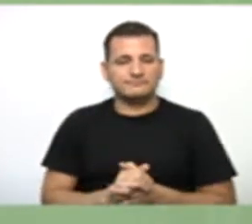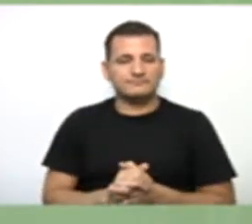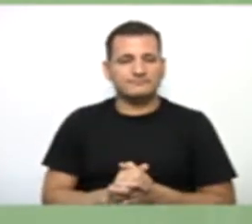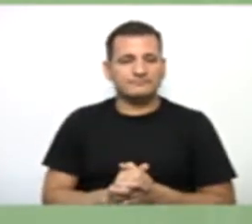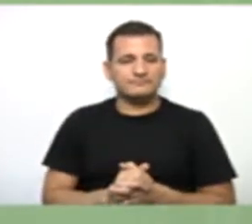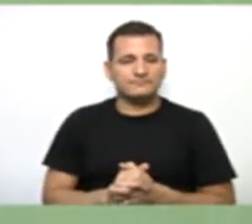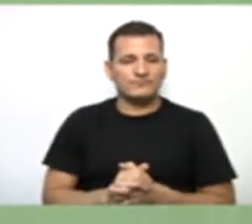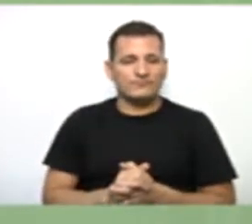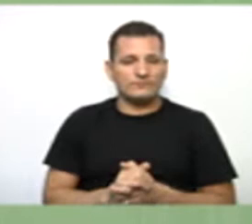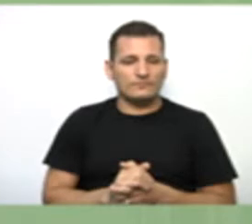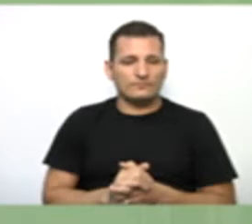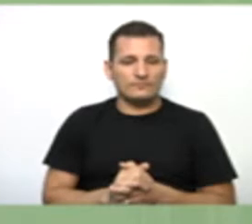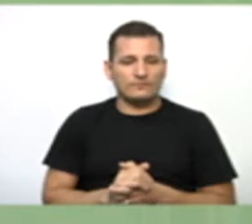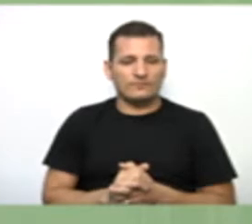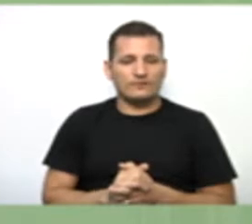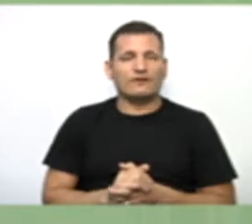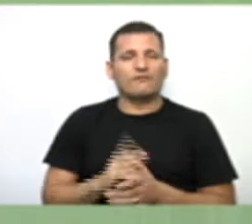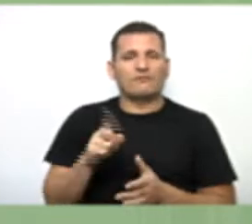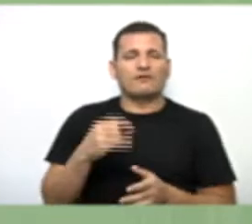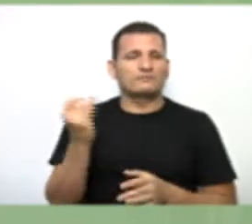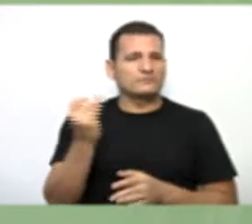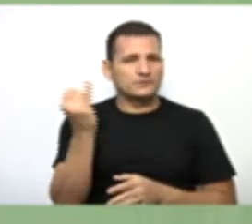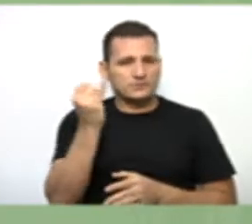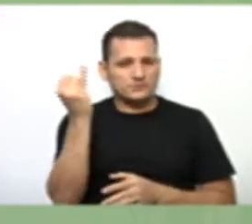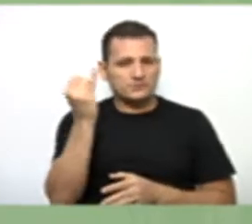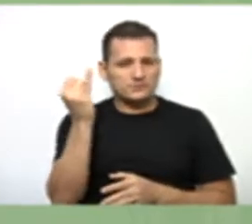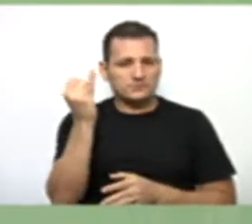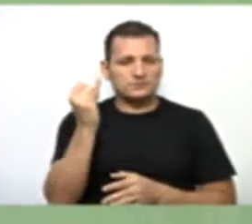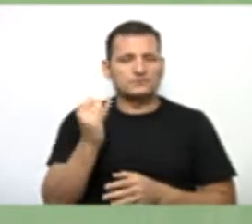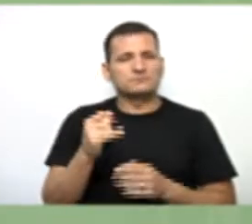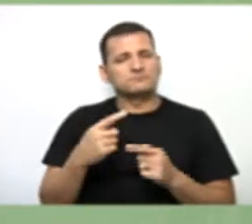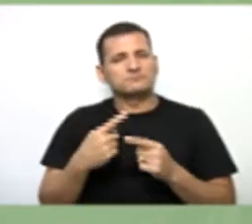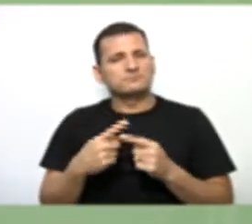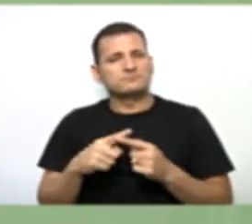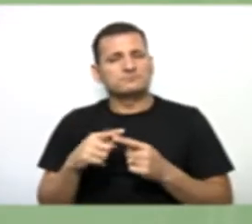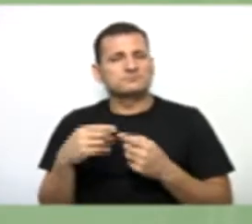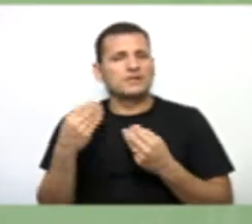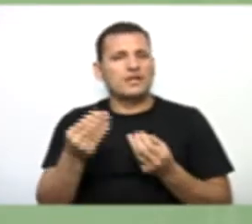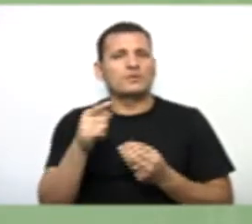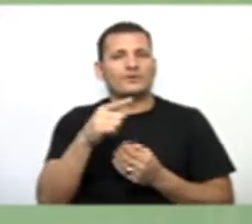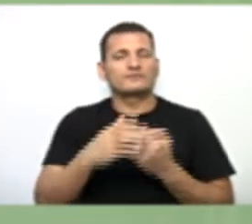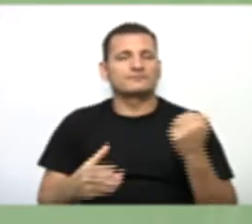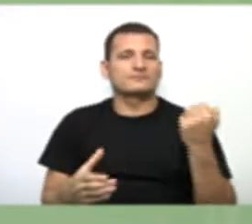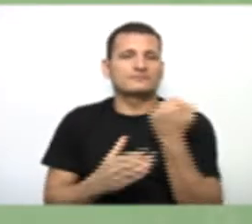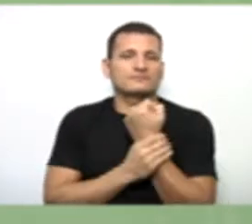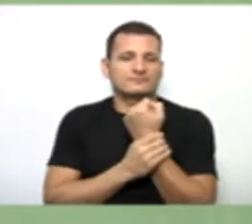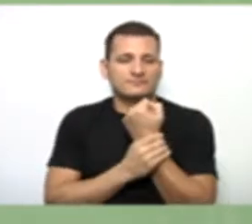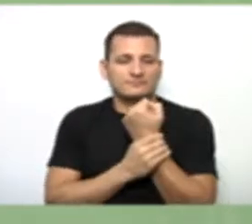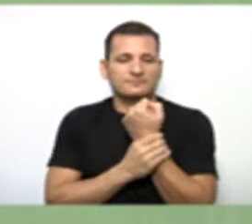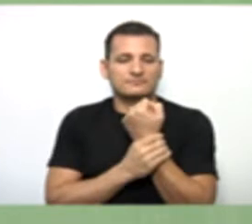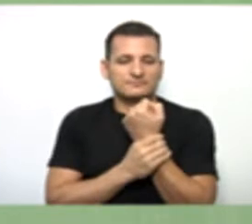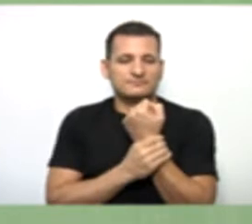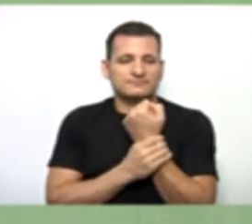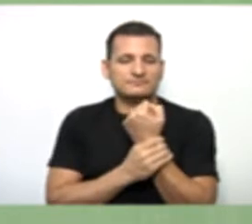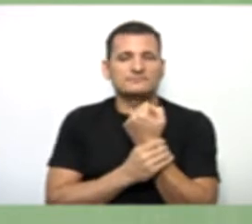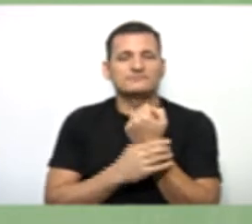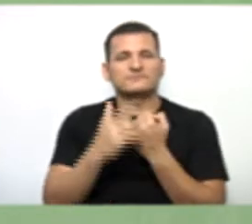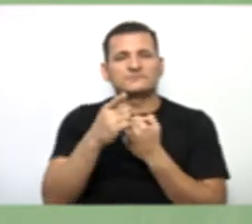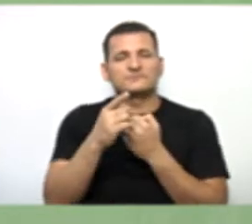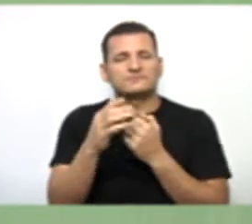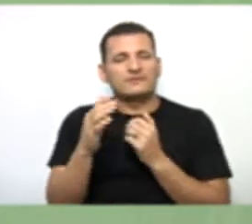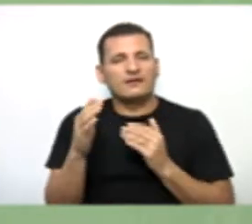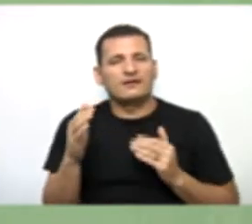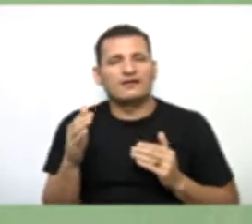seja, isto é muito importante, pois lhe dará margem de segurança, ou seja, até